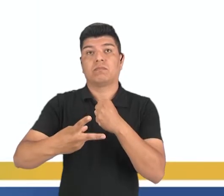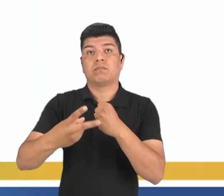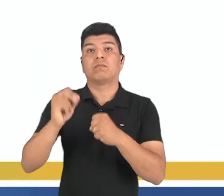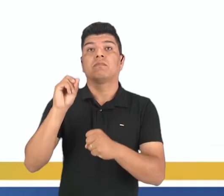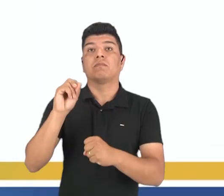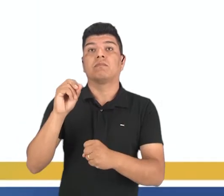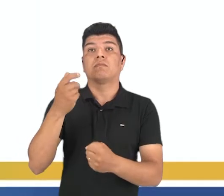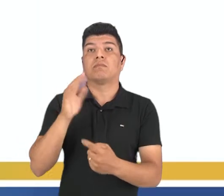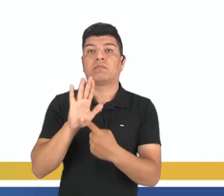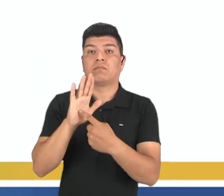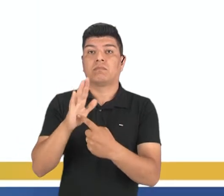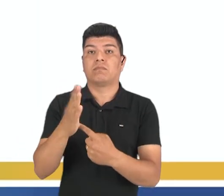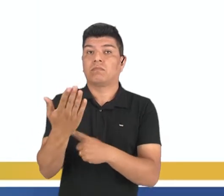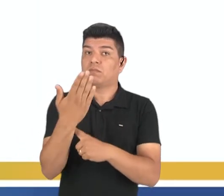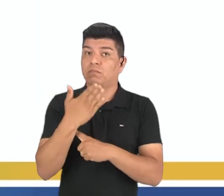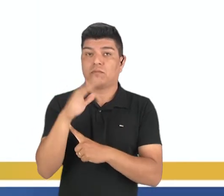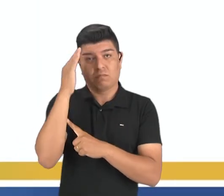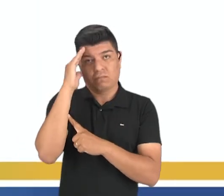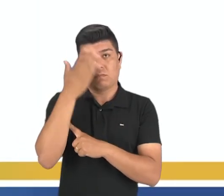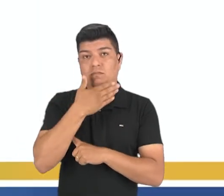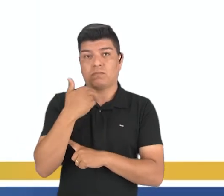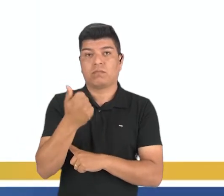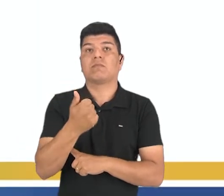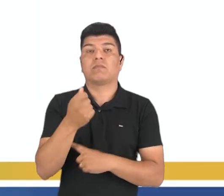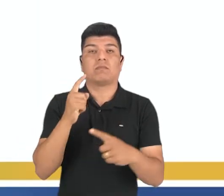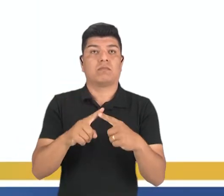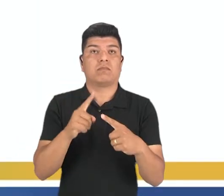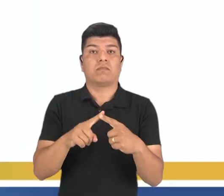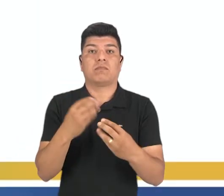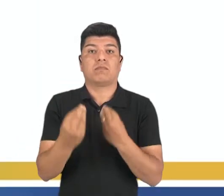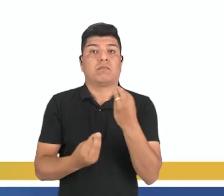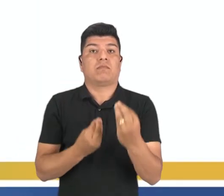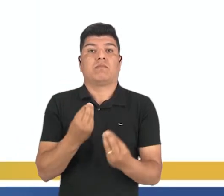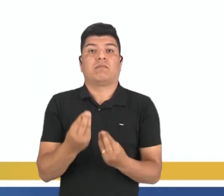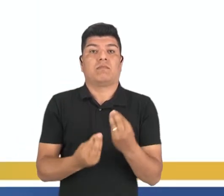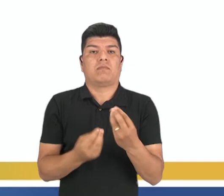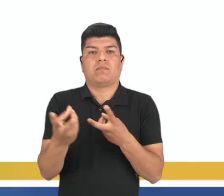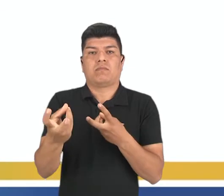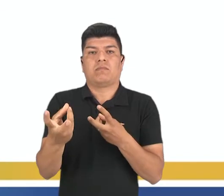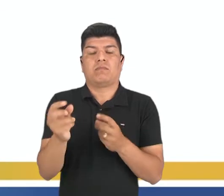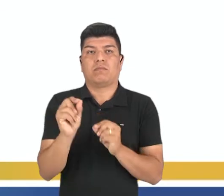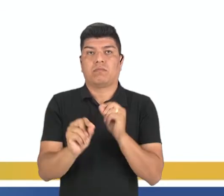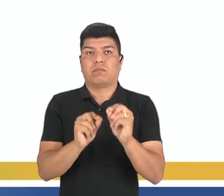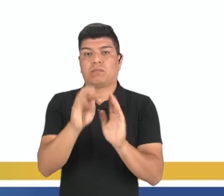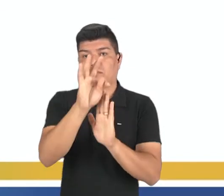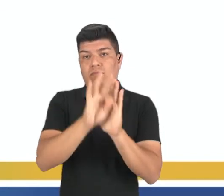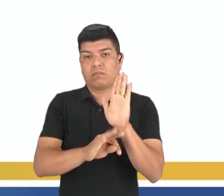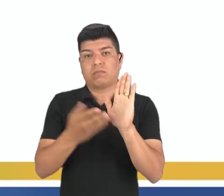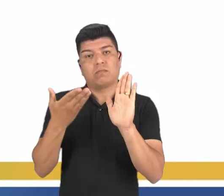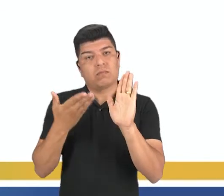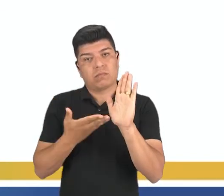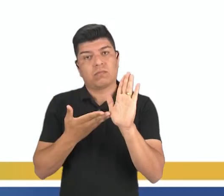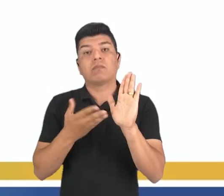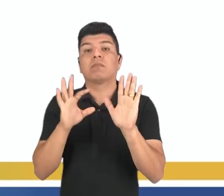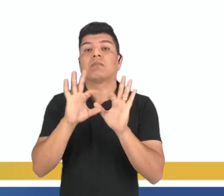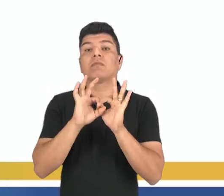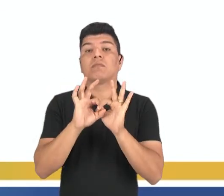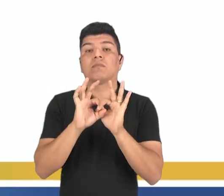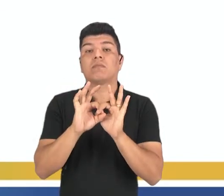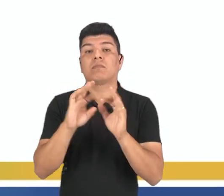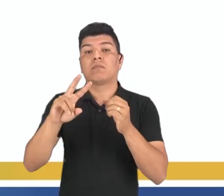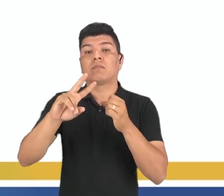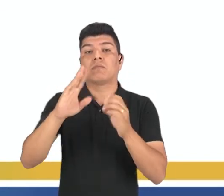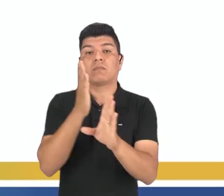mapinha aí vai nos ajudar a compreender melhor. Porque como é que a gente identifica em um texto a relação de causa